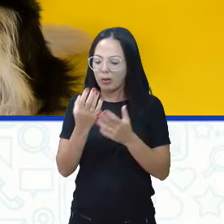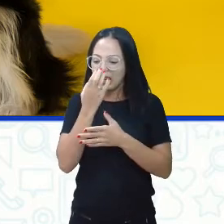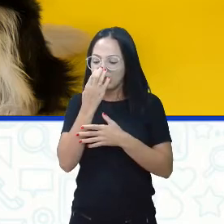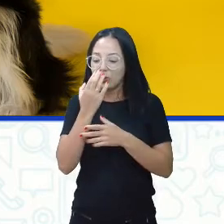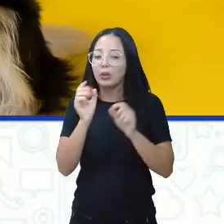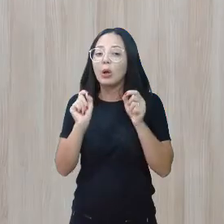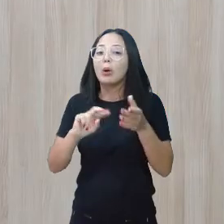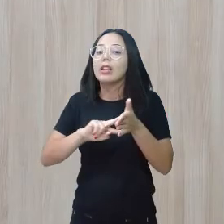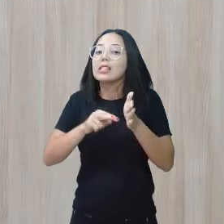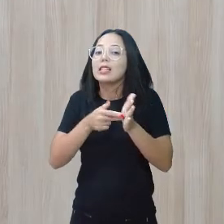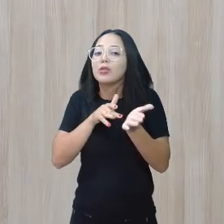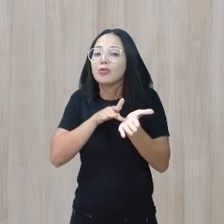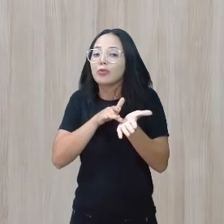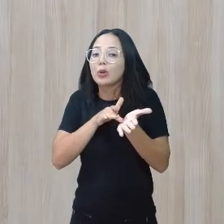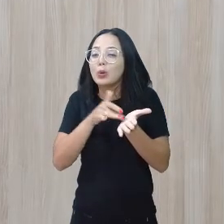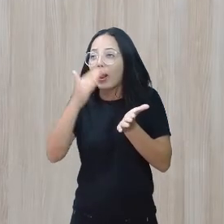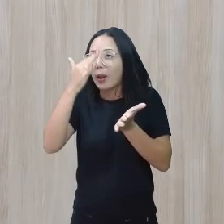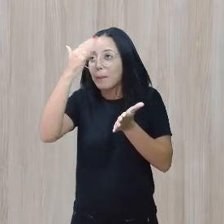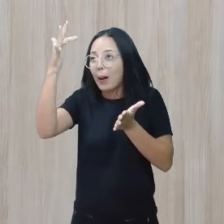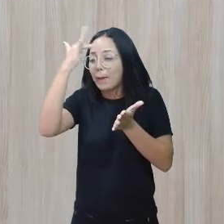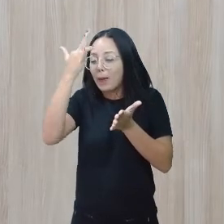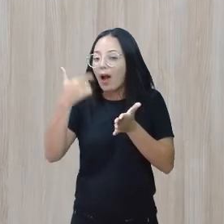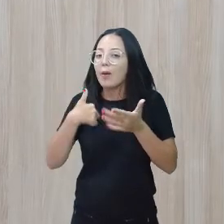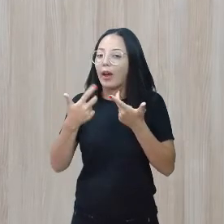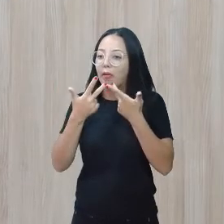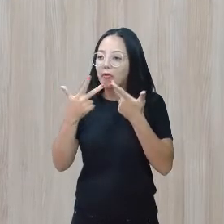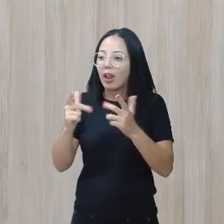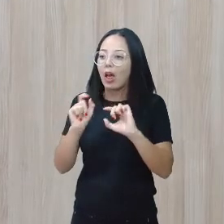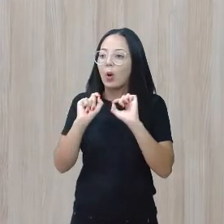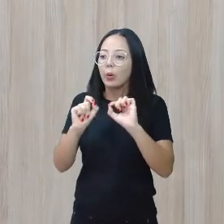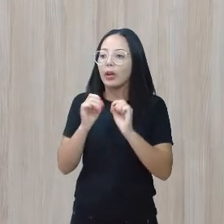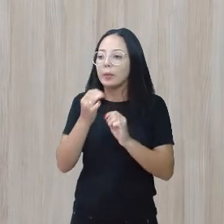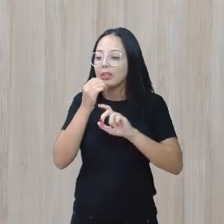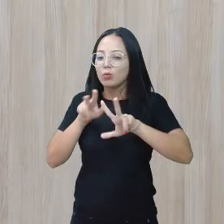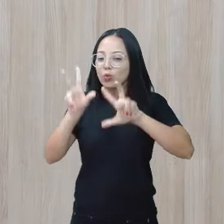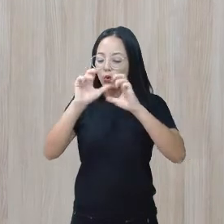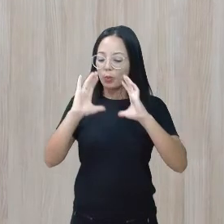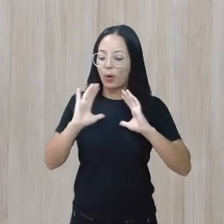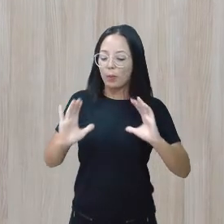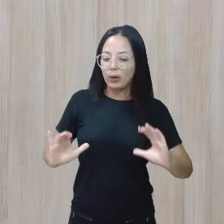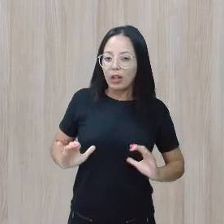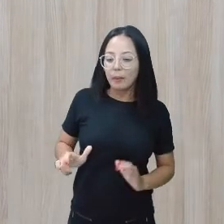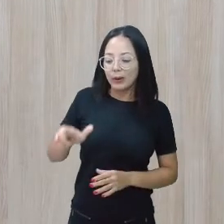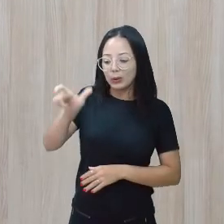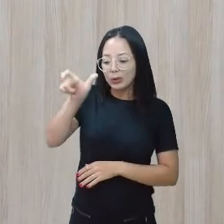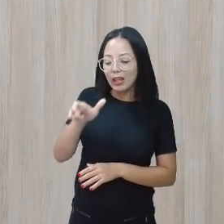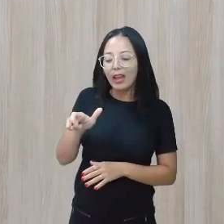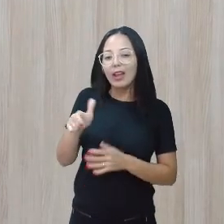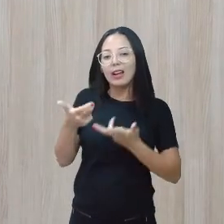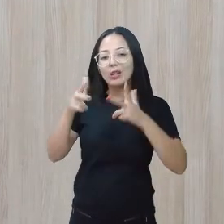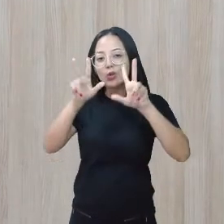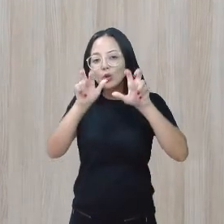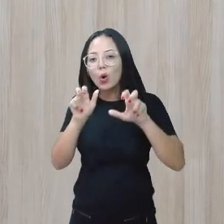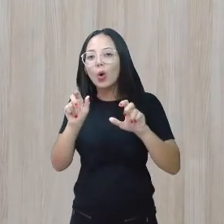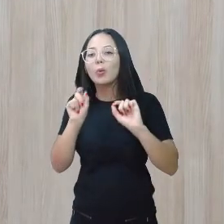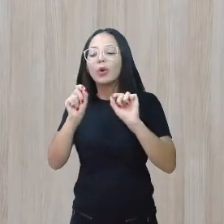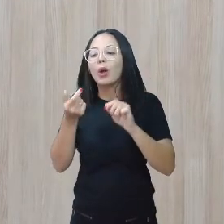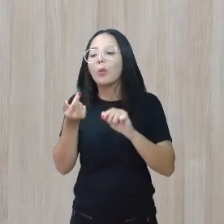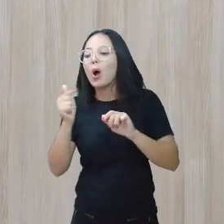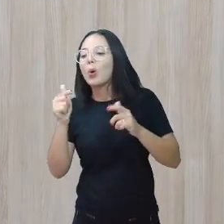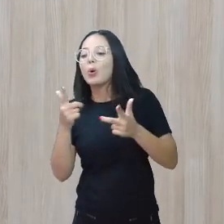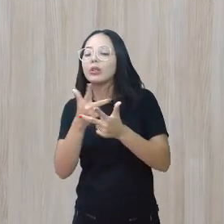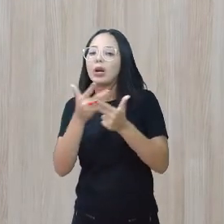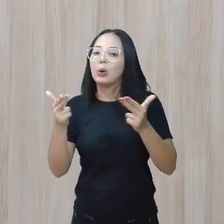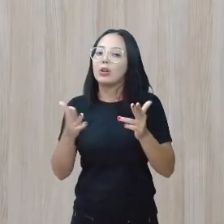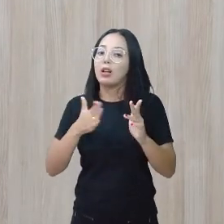Então, é no sentido figurado, ou seja, eu quero dizer aí sobre o comportamento de Alfredo, eu estou querendo dizer uma outra coisa, a